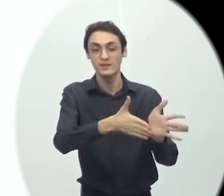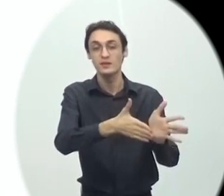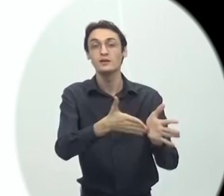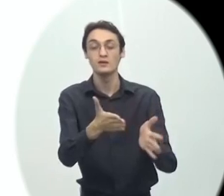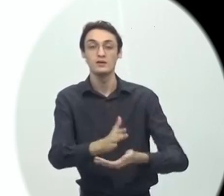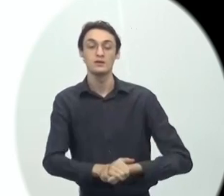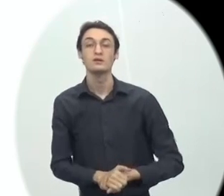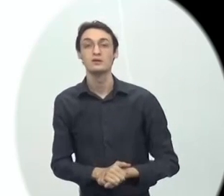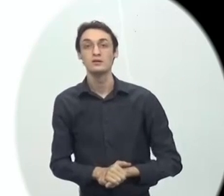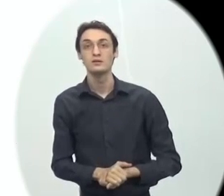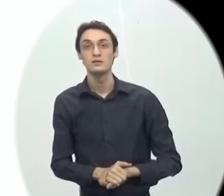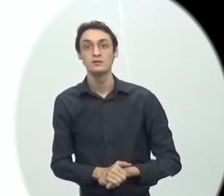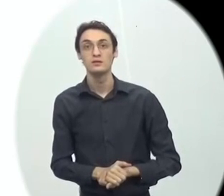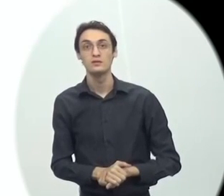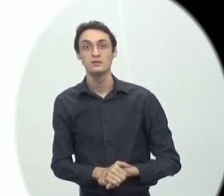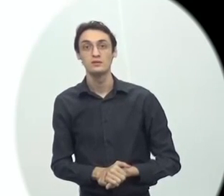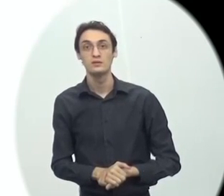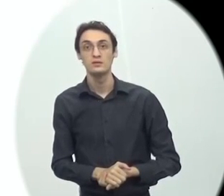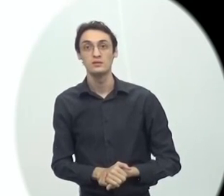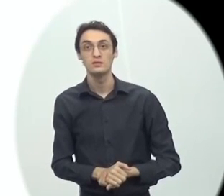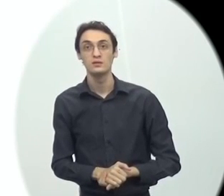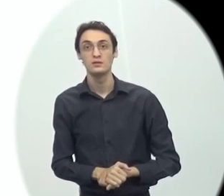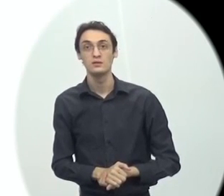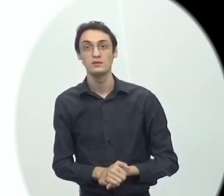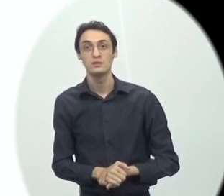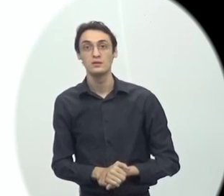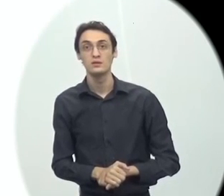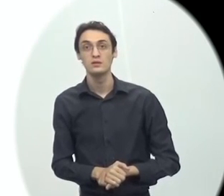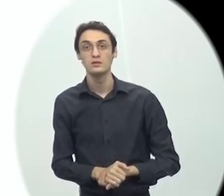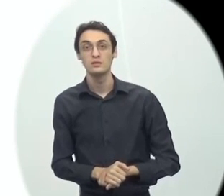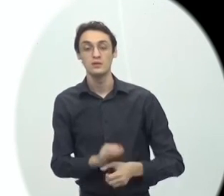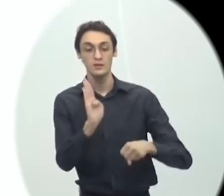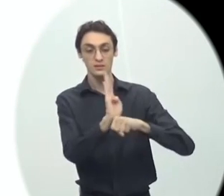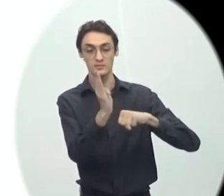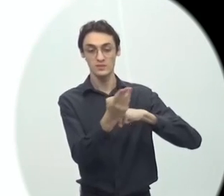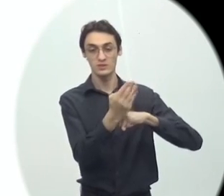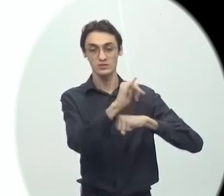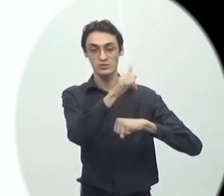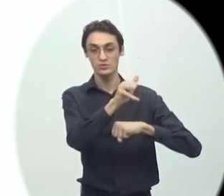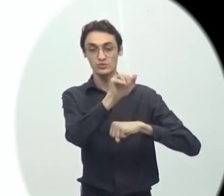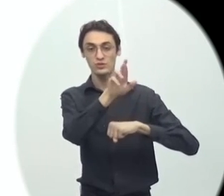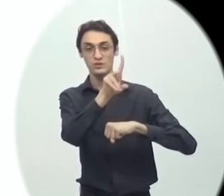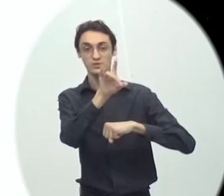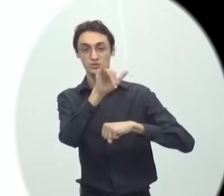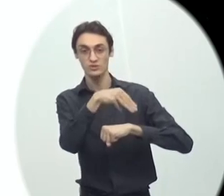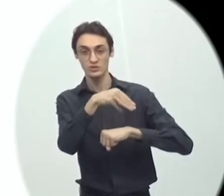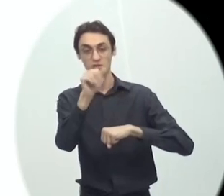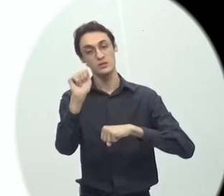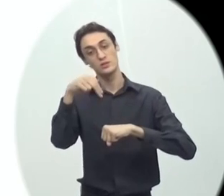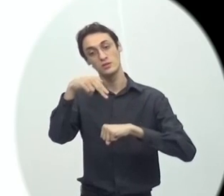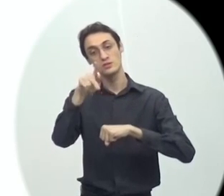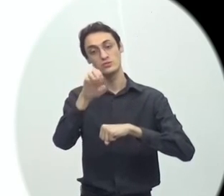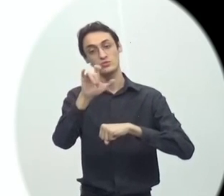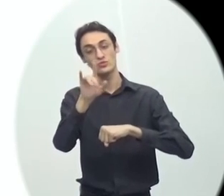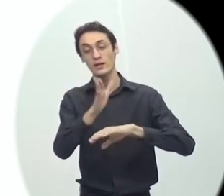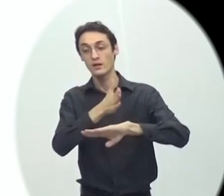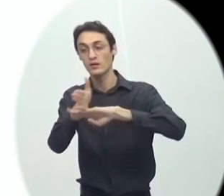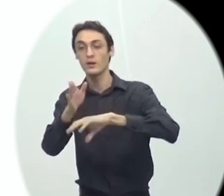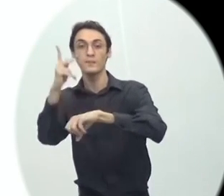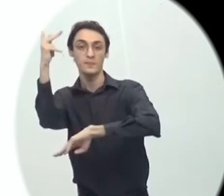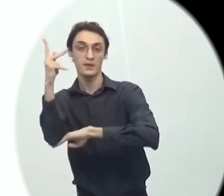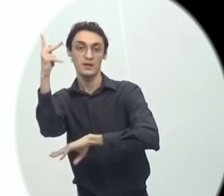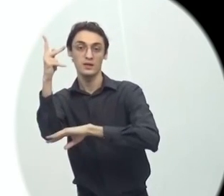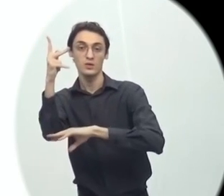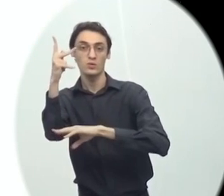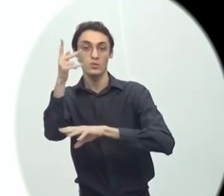ainda, é trem. Então não tem como vir do bairro Jardim Angélica para o Pinheirinho sem correr aquele risco. Se for um